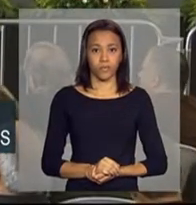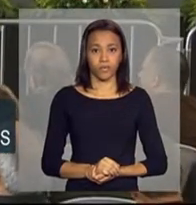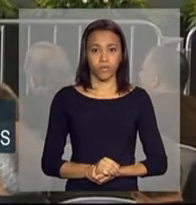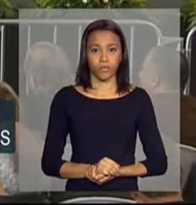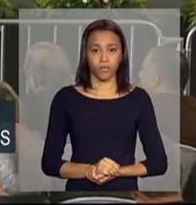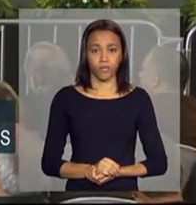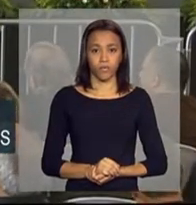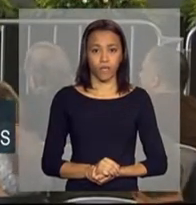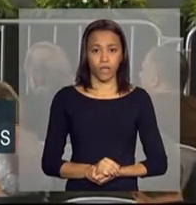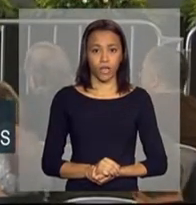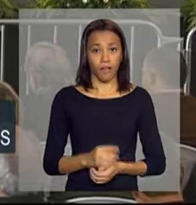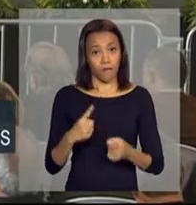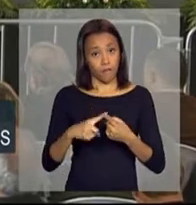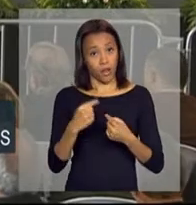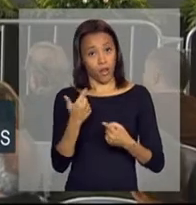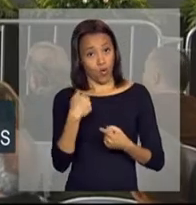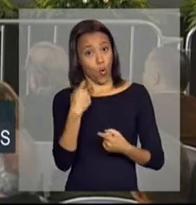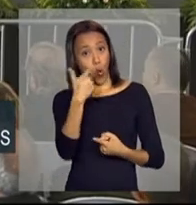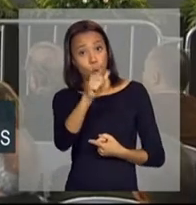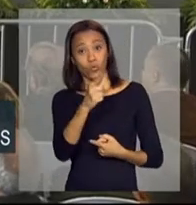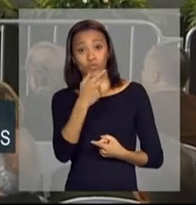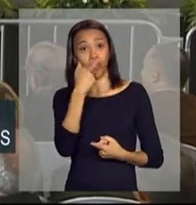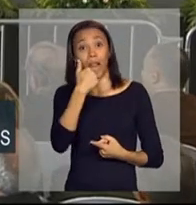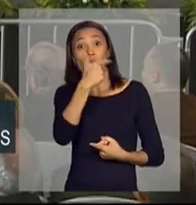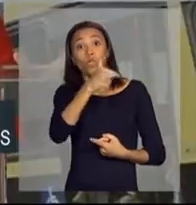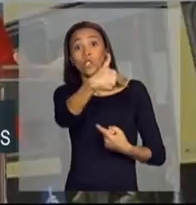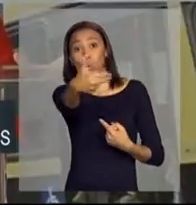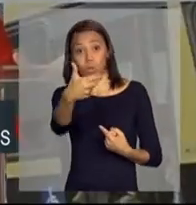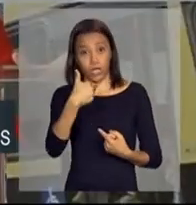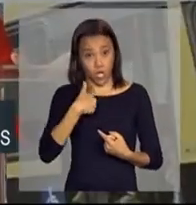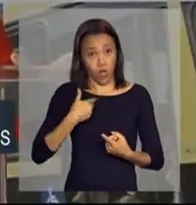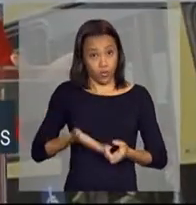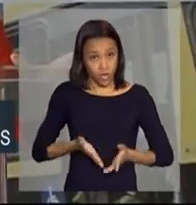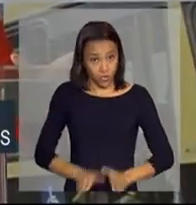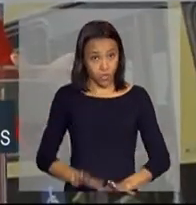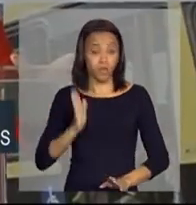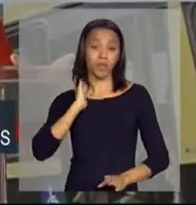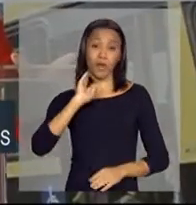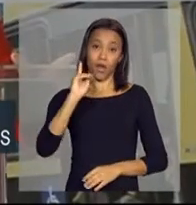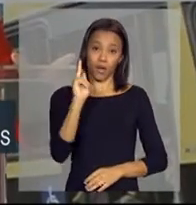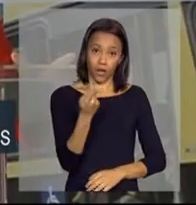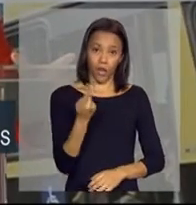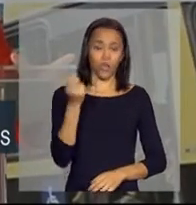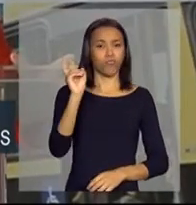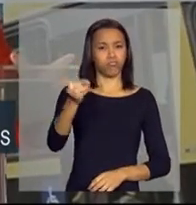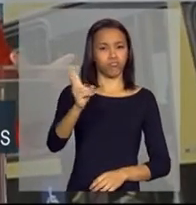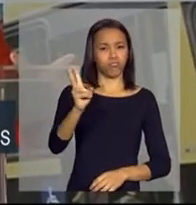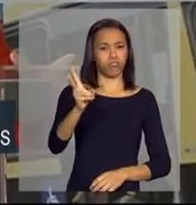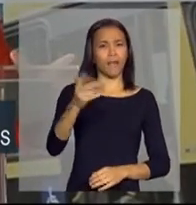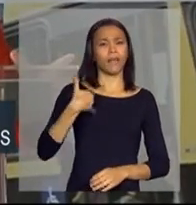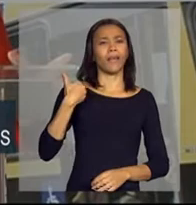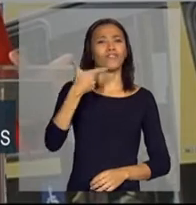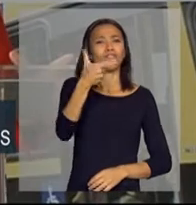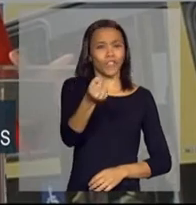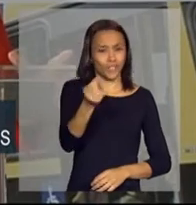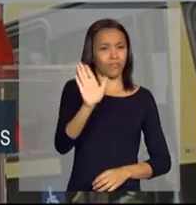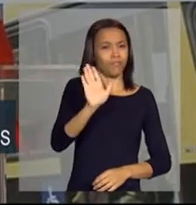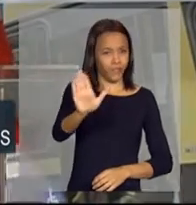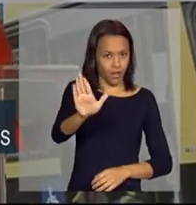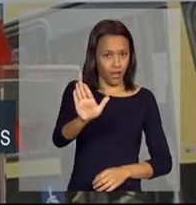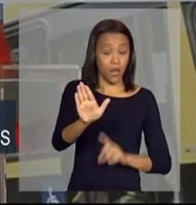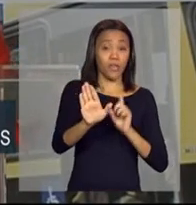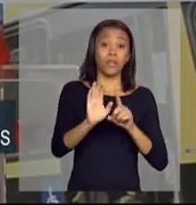E para uns e outros não dizer outra coisa, eu ter nascido em Minas Gerais e ter lá ficado até os 20 anos,